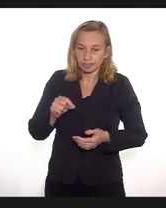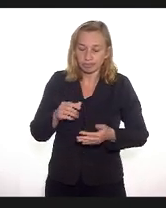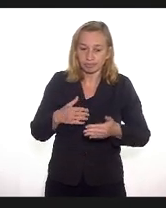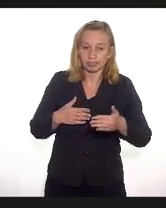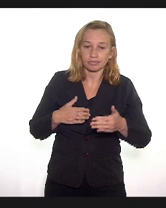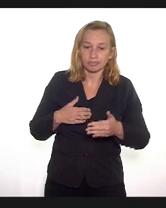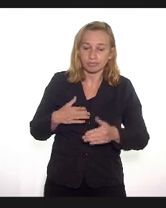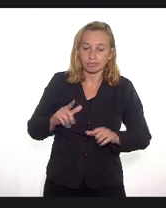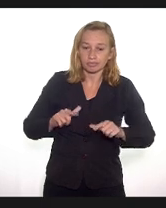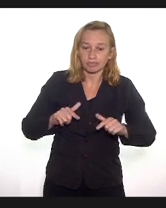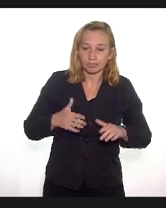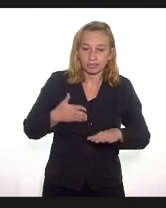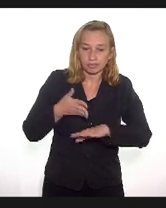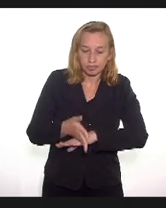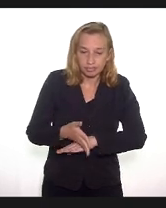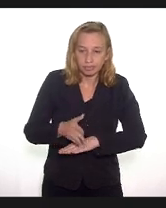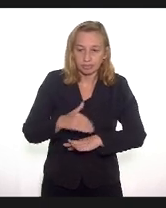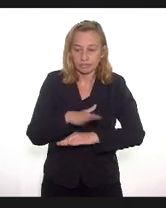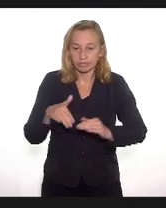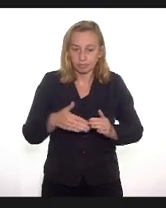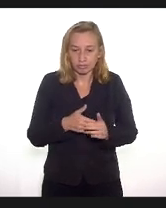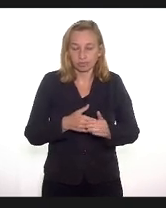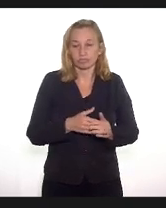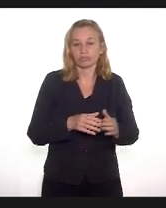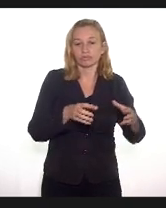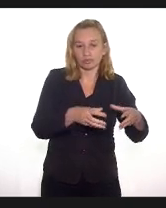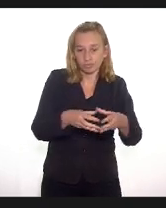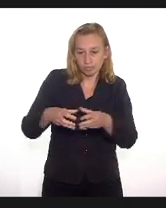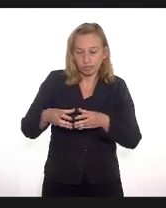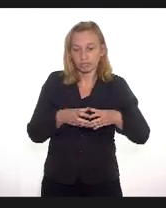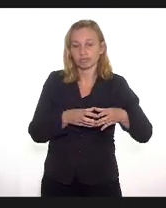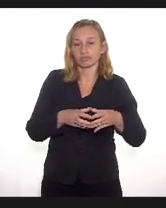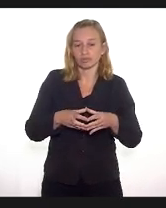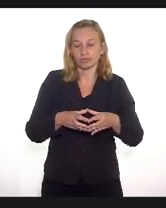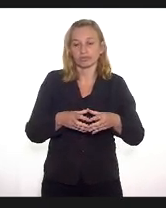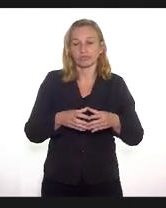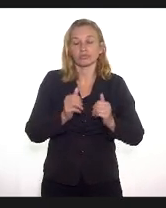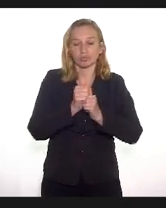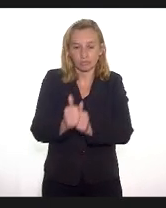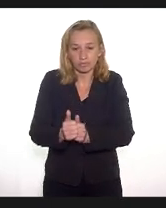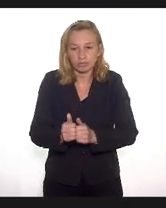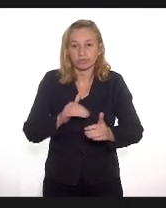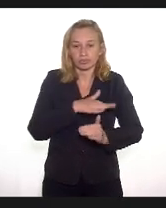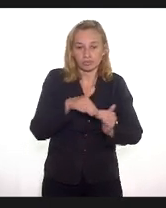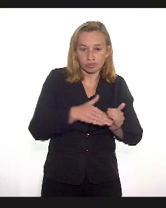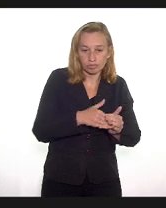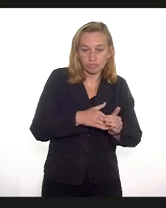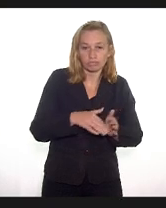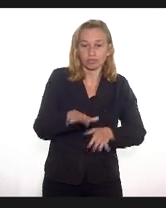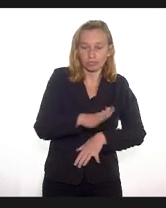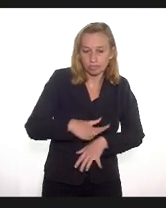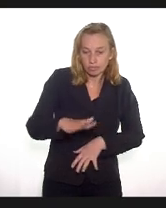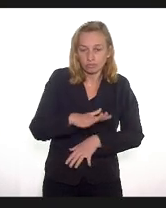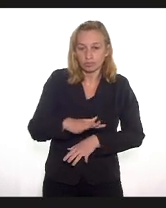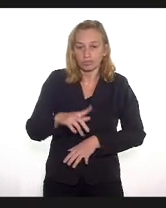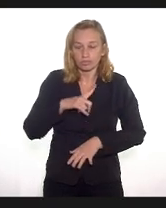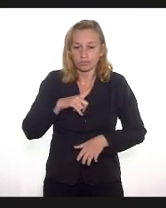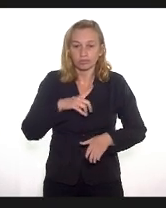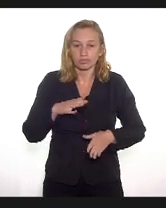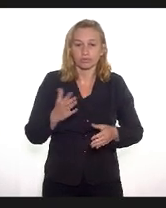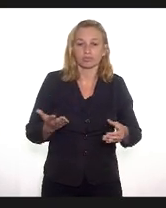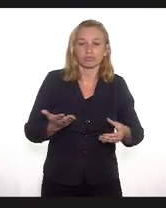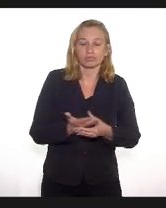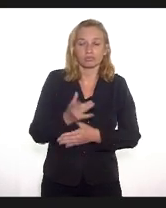a todos os segmentos, todos os níveis, todas as esferas e eu diria que todos os territórios onde a gente tem ações